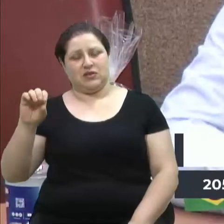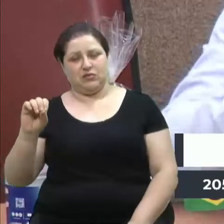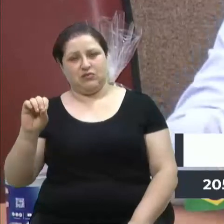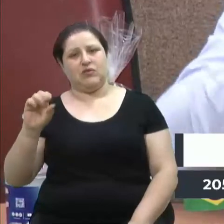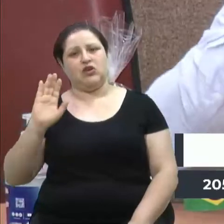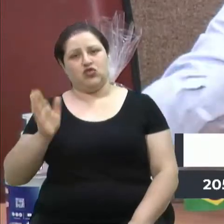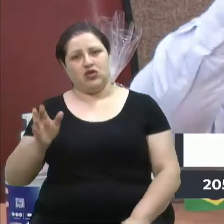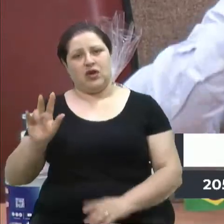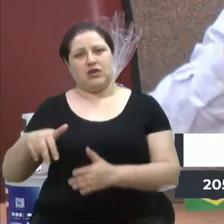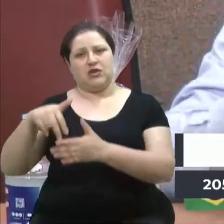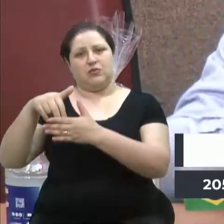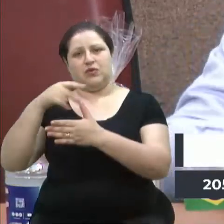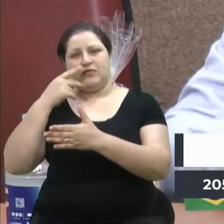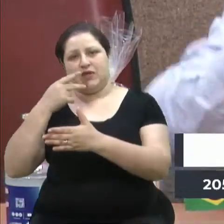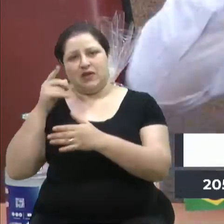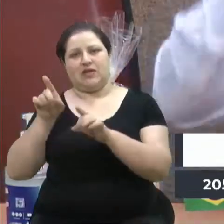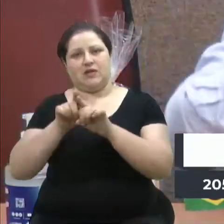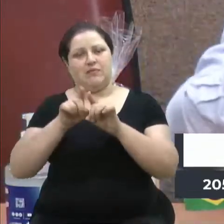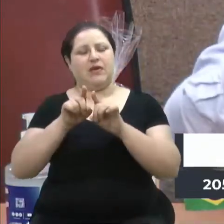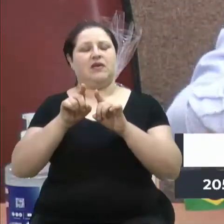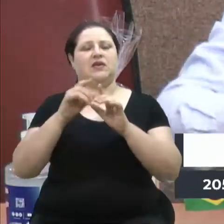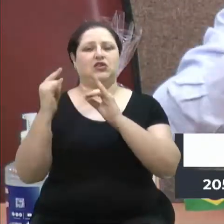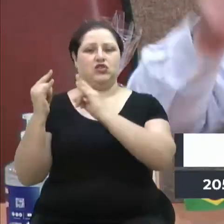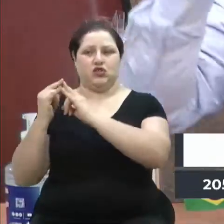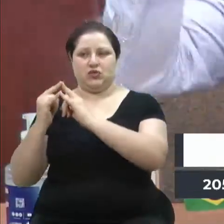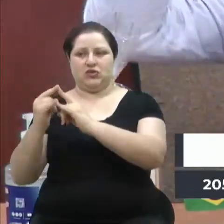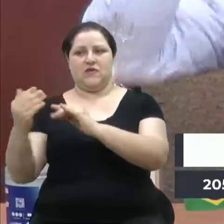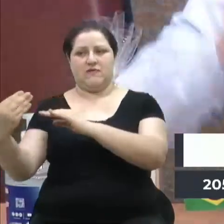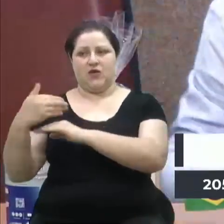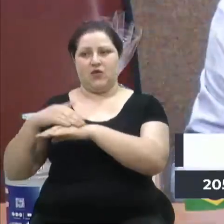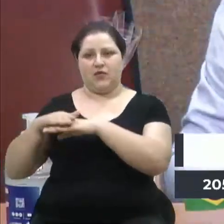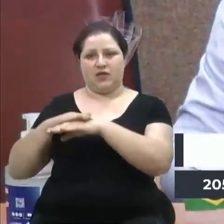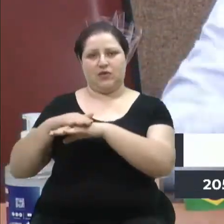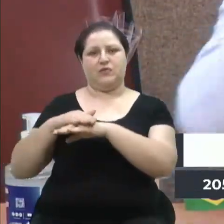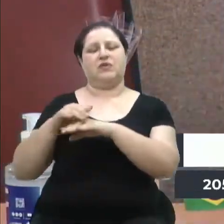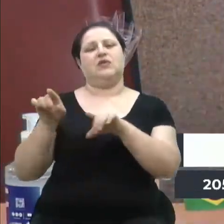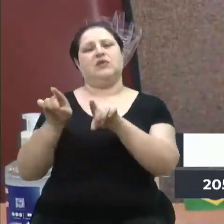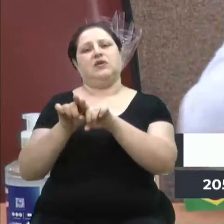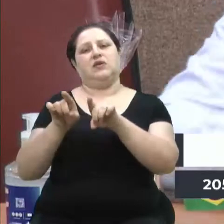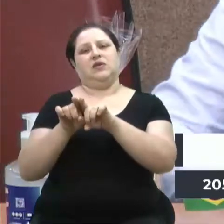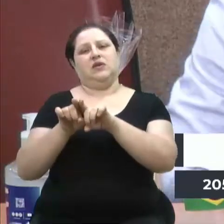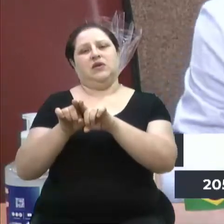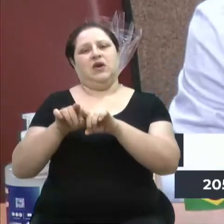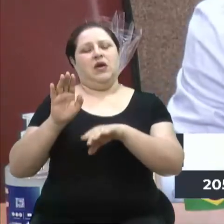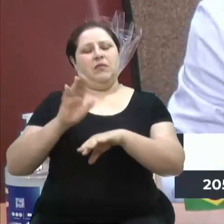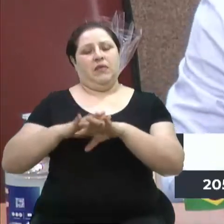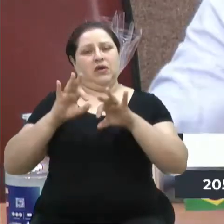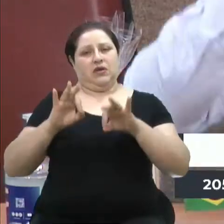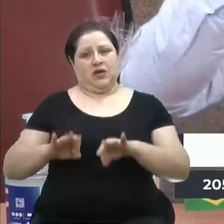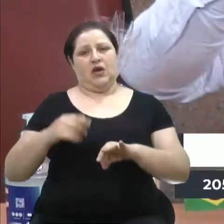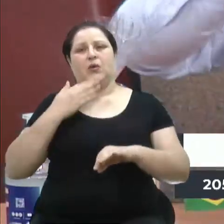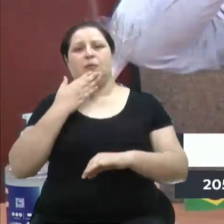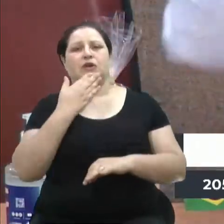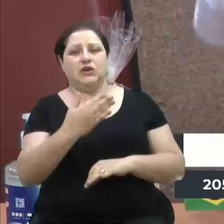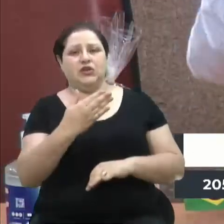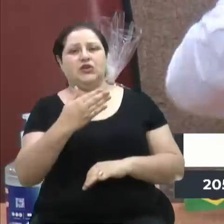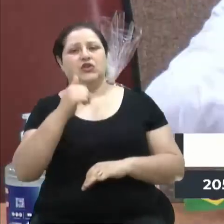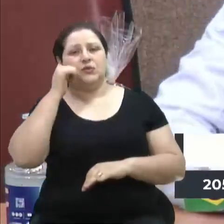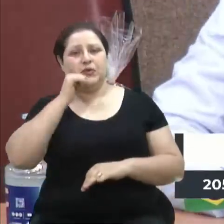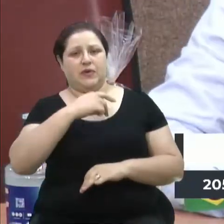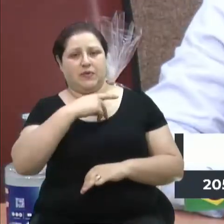visitar nada mais bom e muito mais fui mais nobre ainda quando eu pedi para presidente da casa que